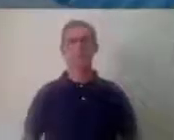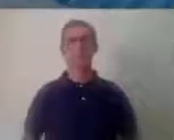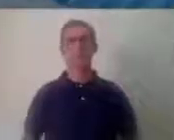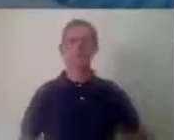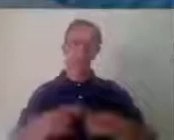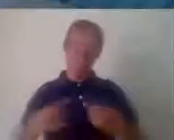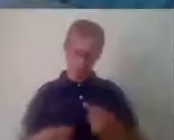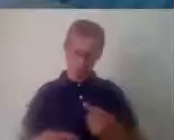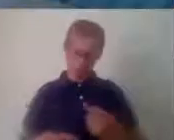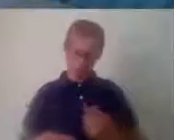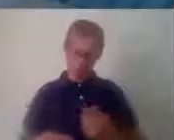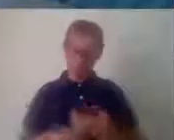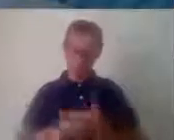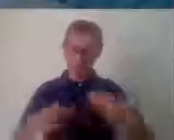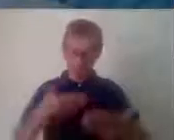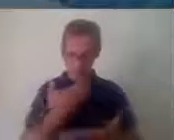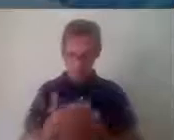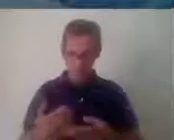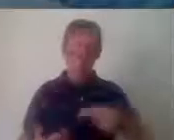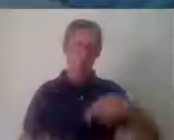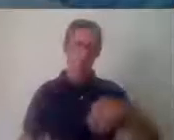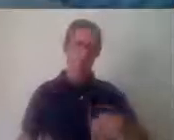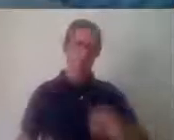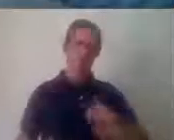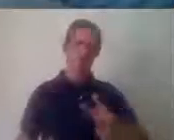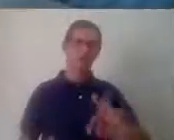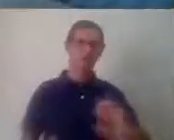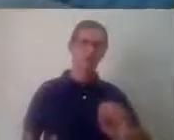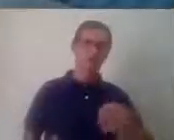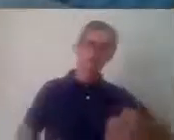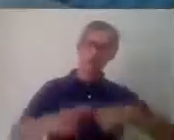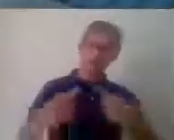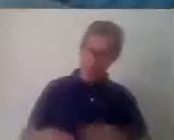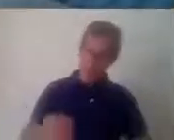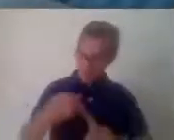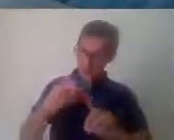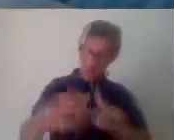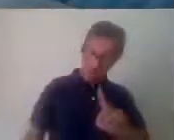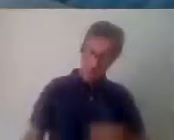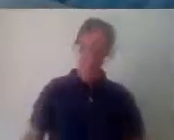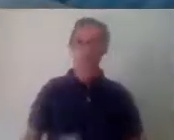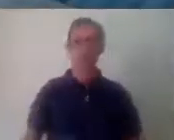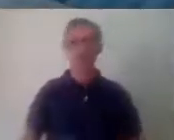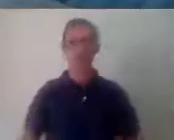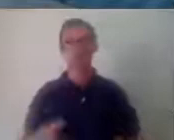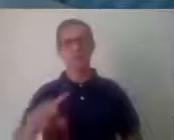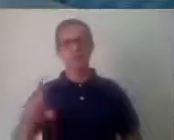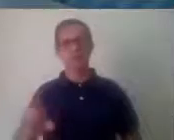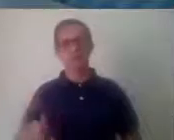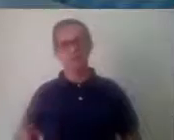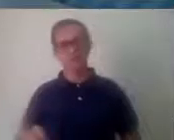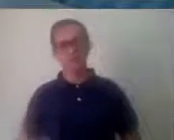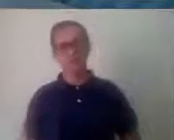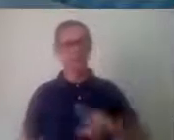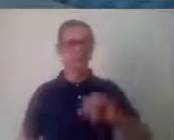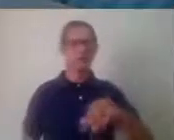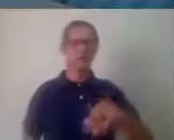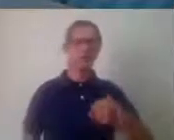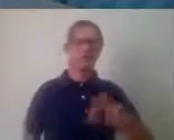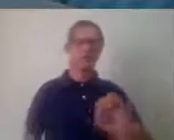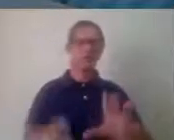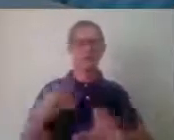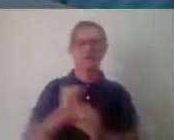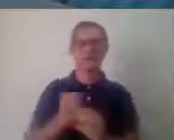Os matemáticos lá, né, Newton, Leibniz, o pessoal lá, definiu uma integral como sendo o limite de uma soma de